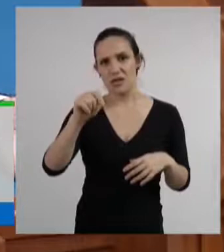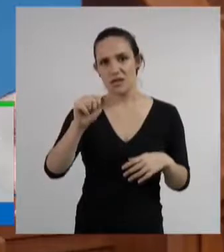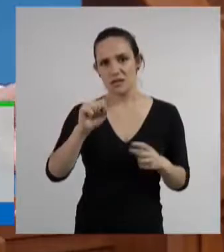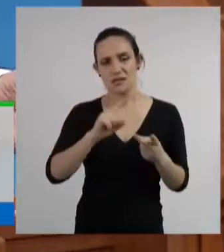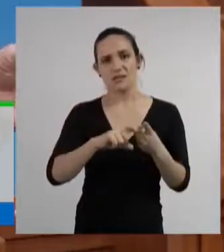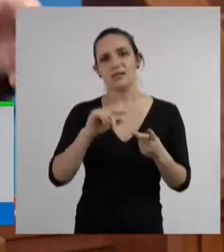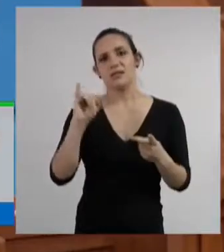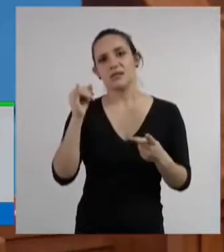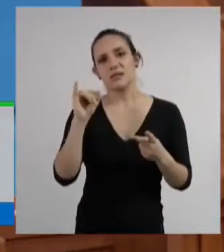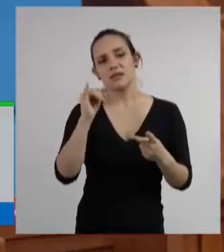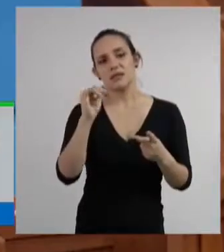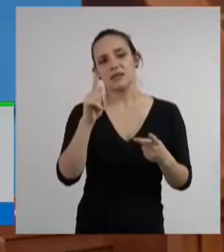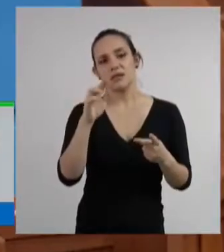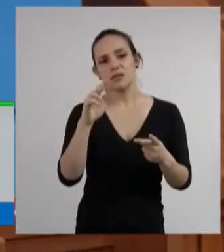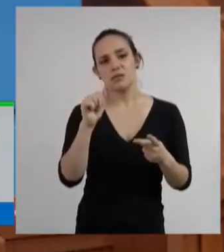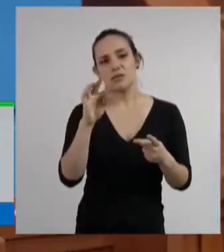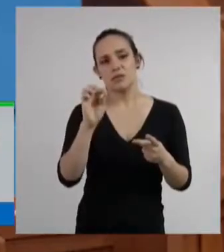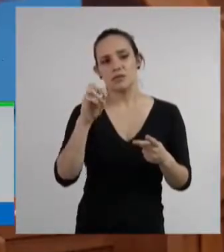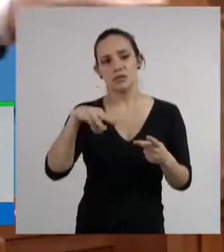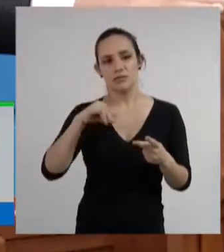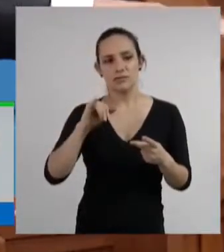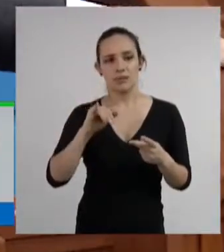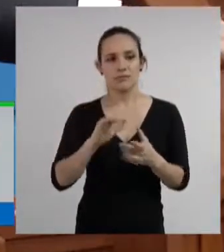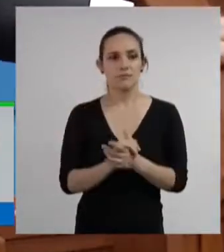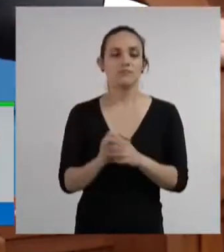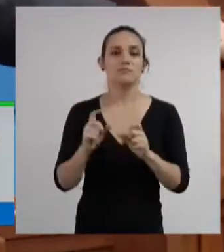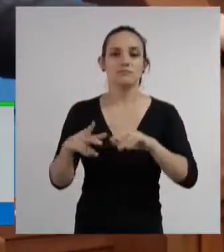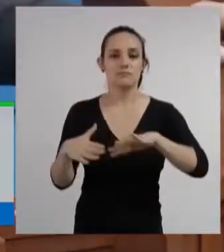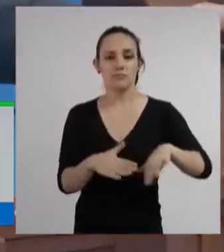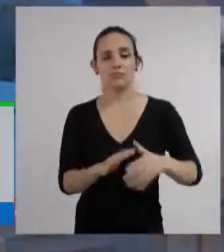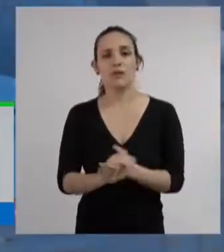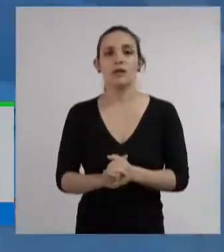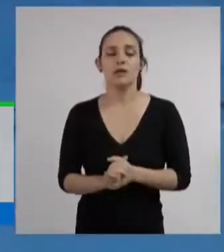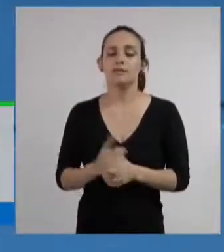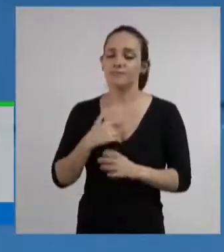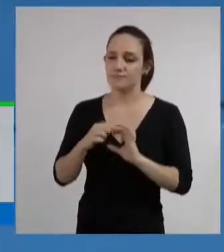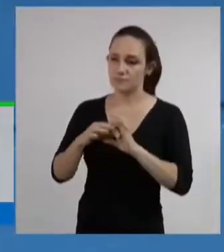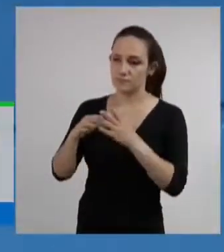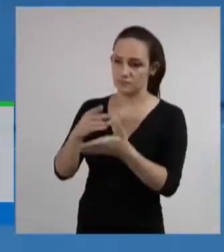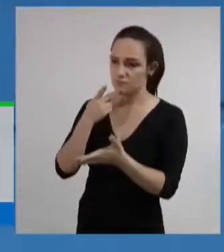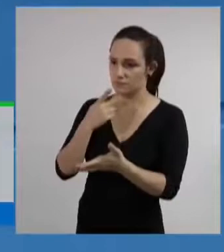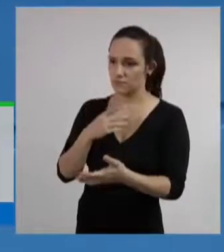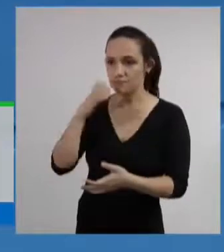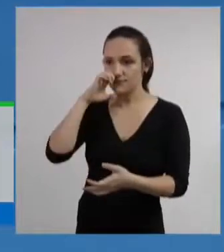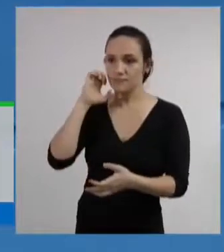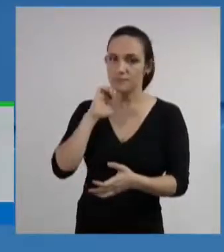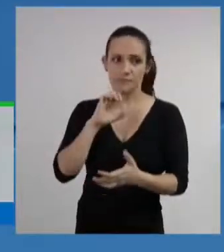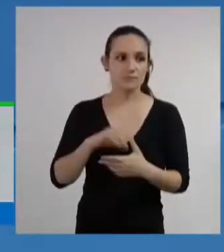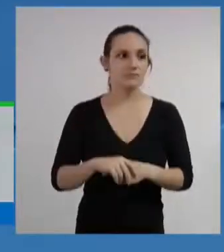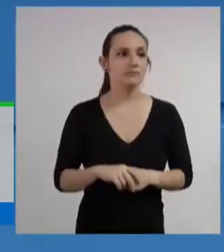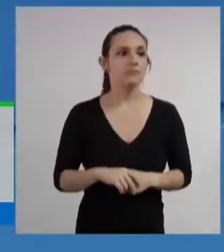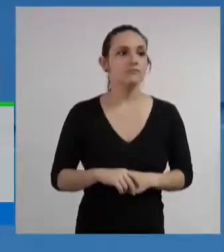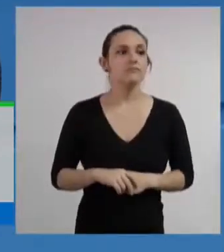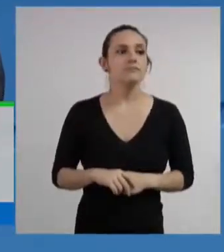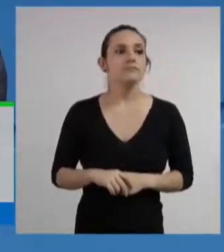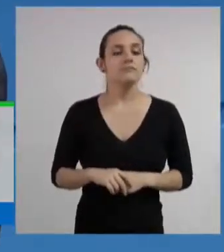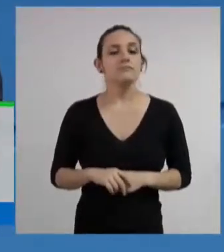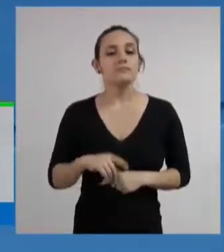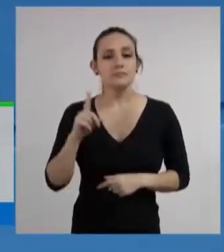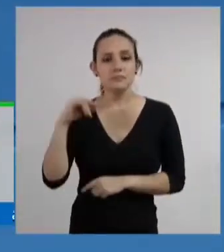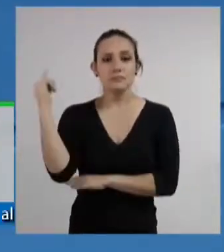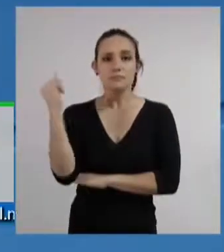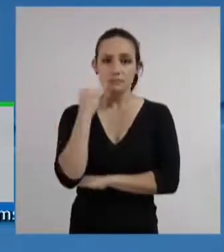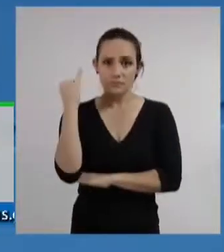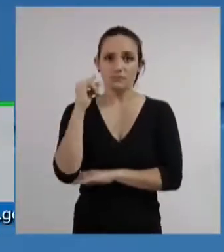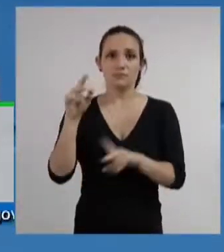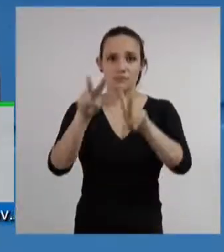falando aqui. Vou conceder a parte de Vossa Excelência. Nobre deputado, importante o tema que o Amarildo trouxe e o